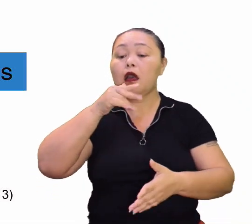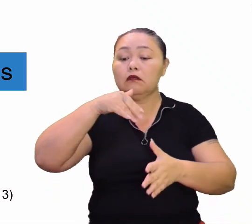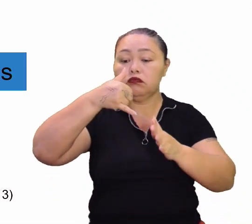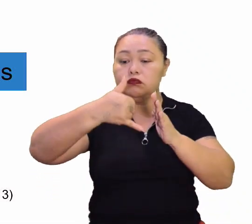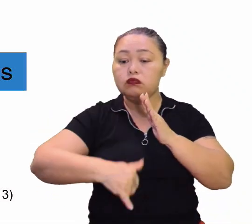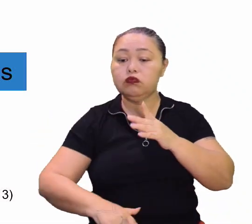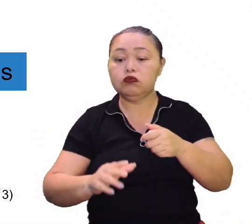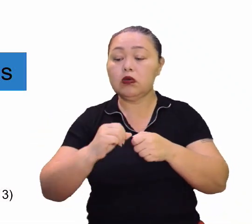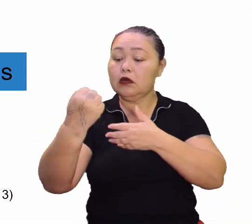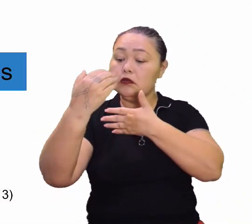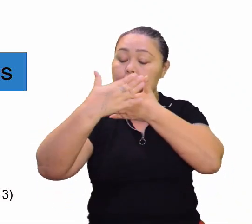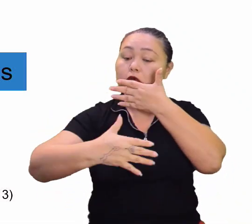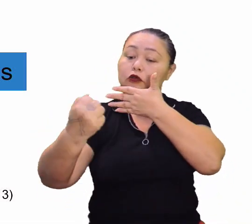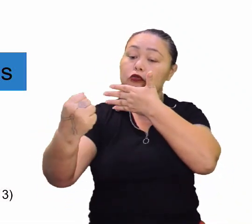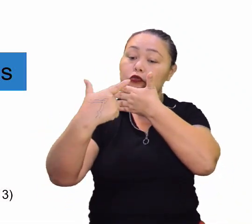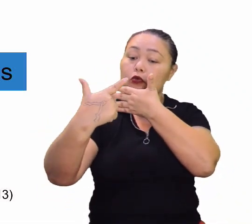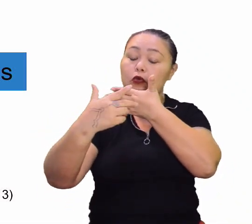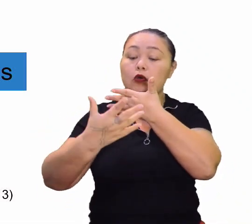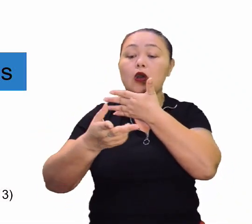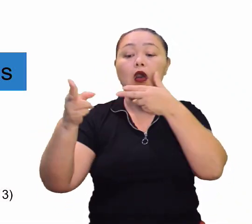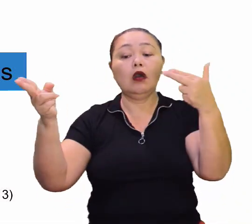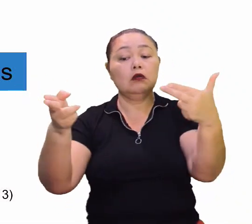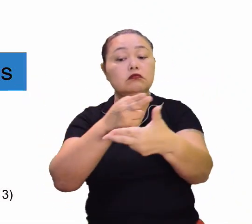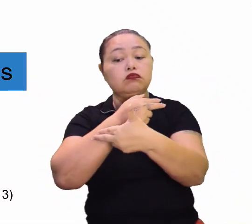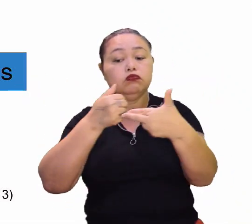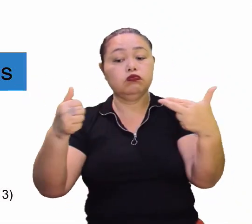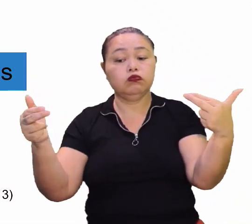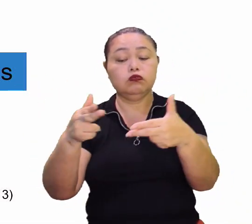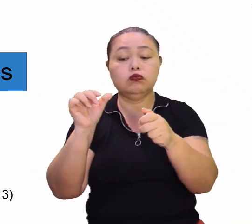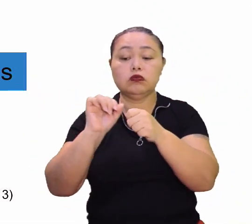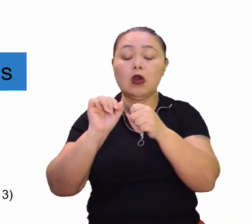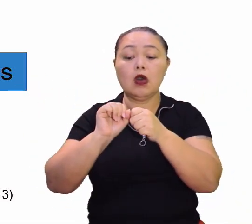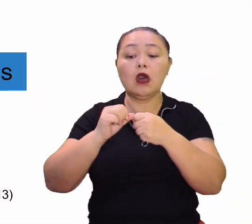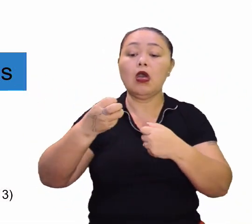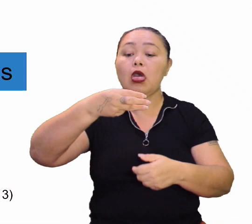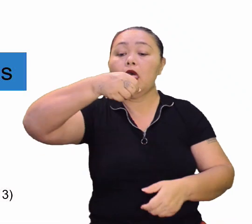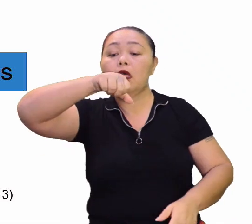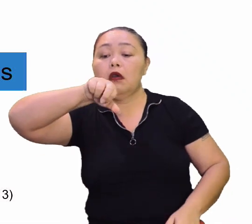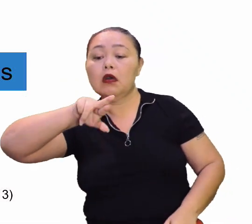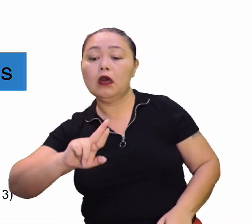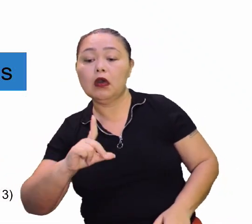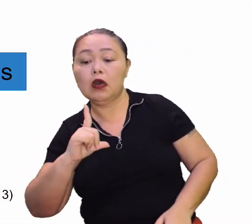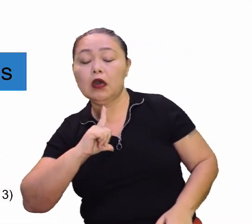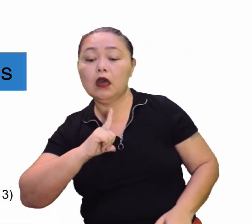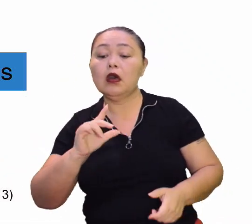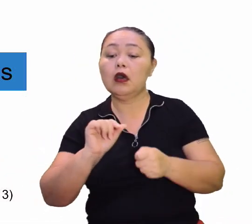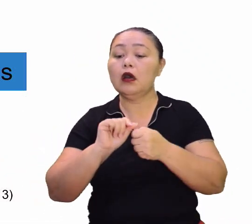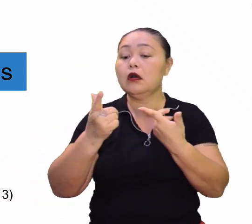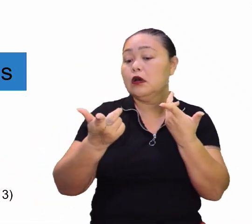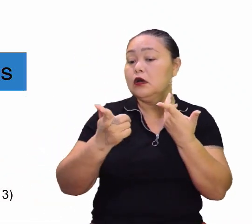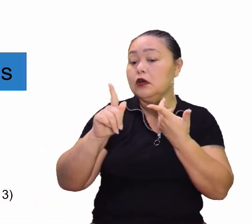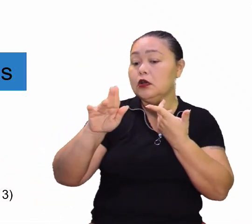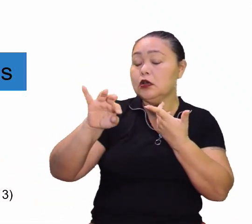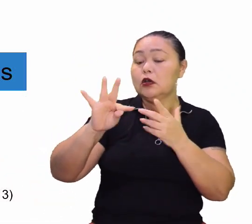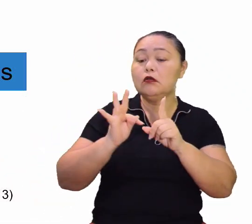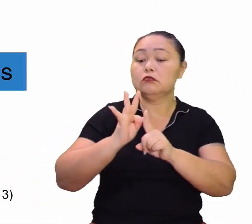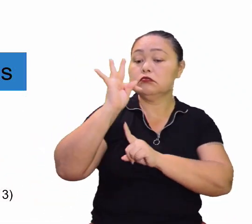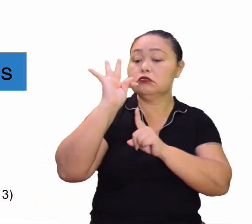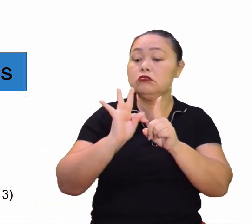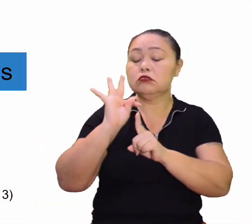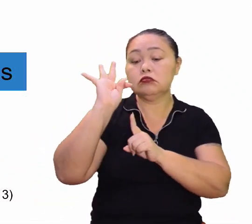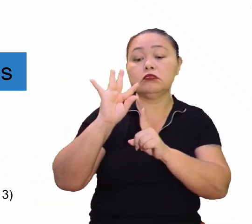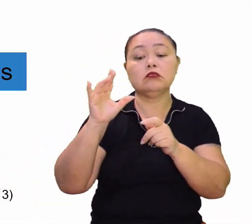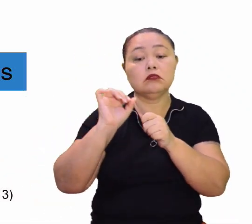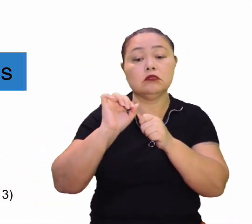hidrelétrica, solar, eólica, das marés, geotérmica, que são